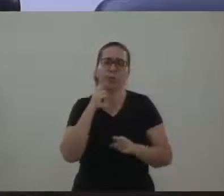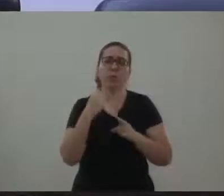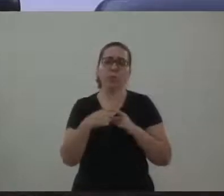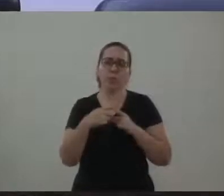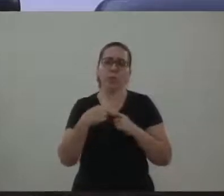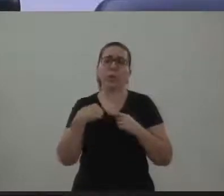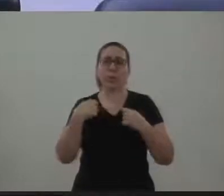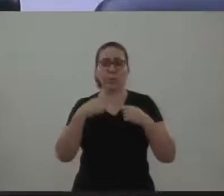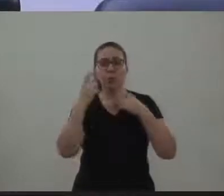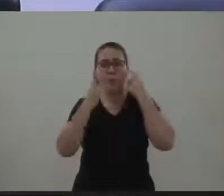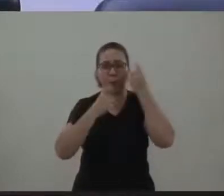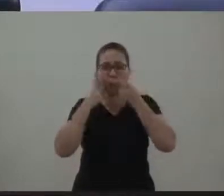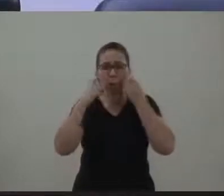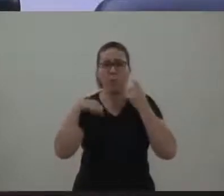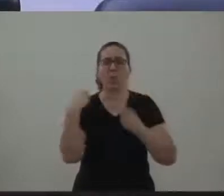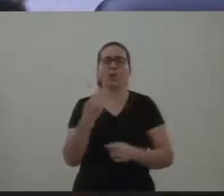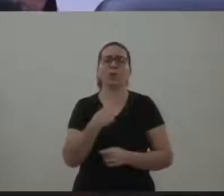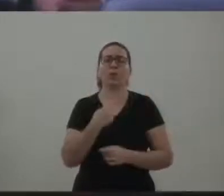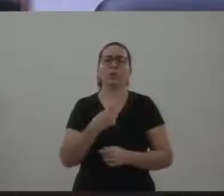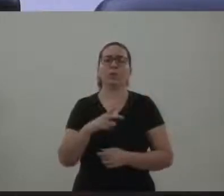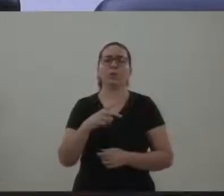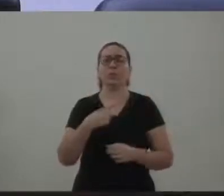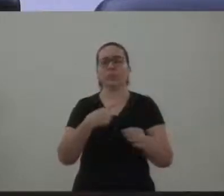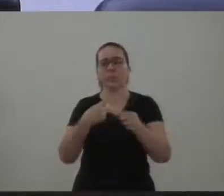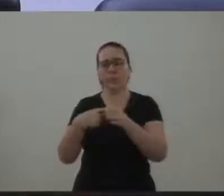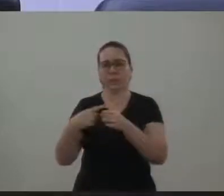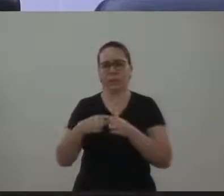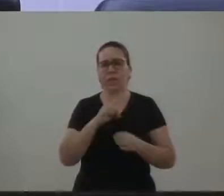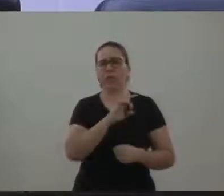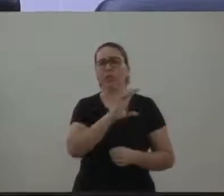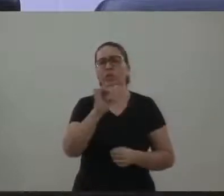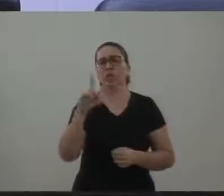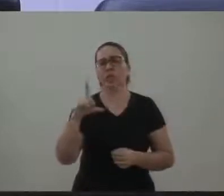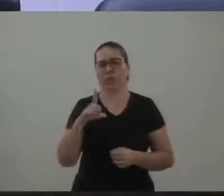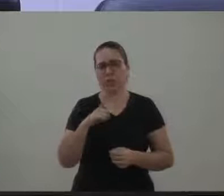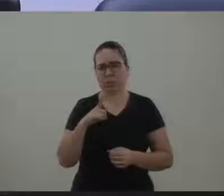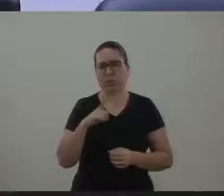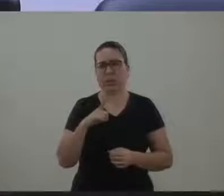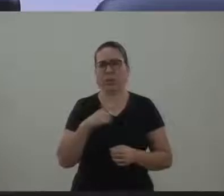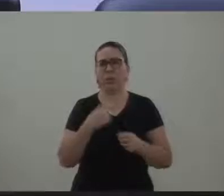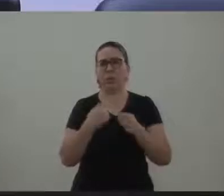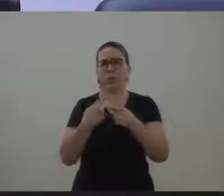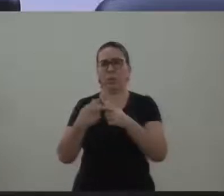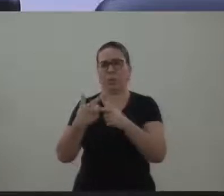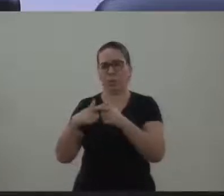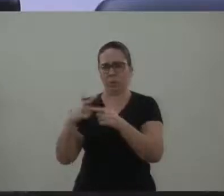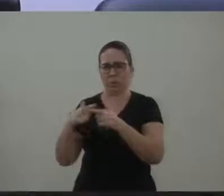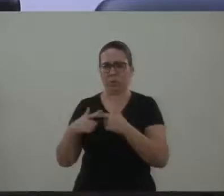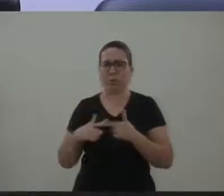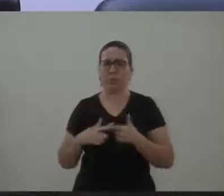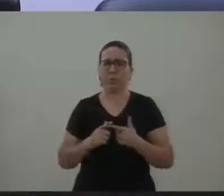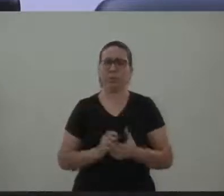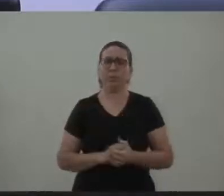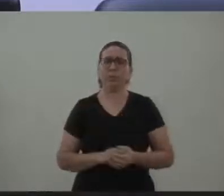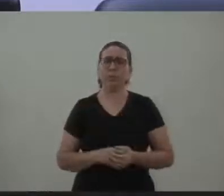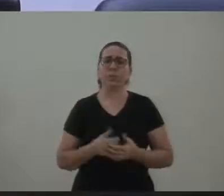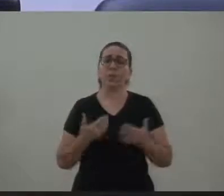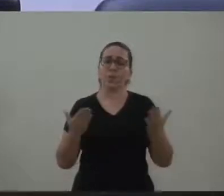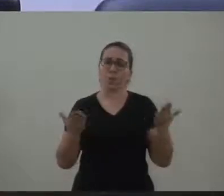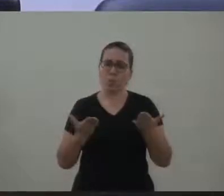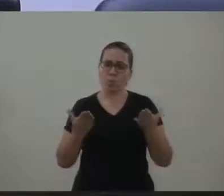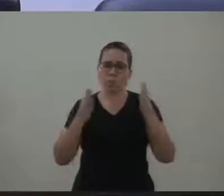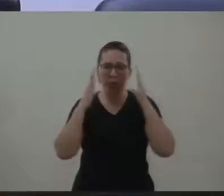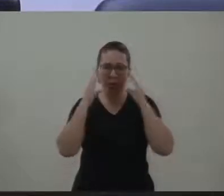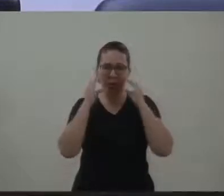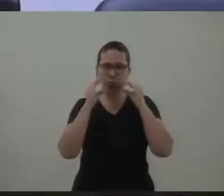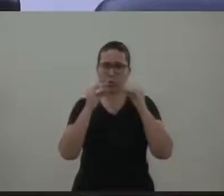que nos preocupar com a nossa cidade. Cada um tem a sua tipicidade e os seus problemas. Então, nessa noite,